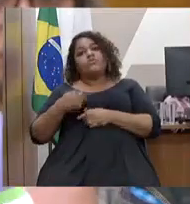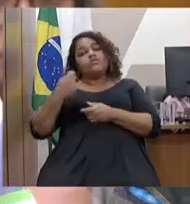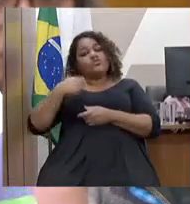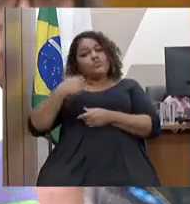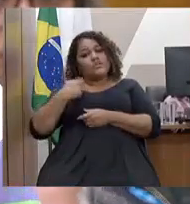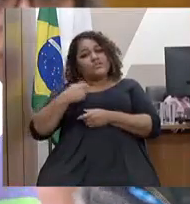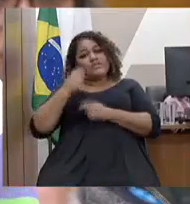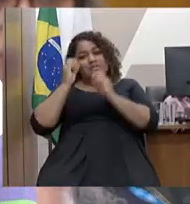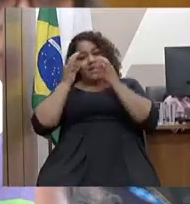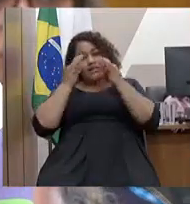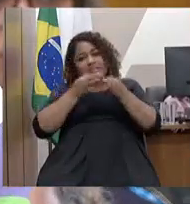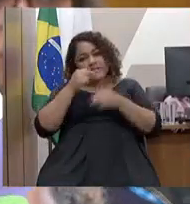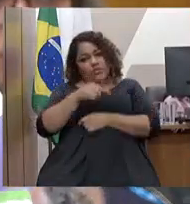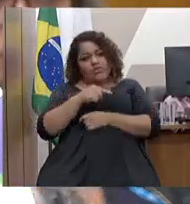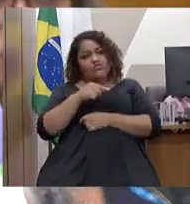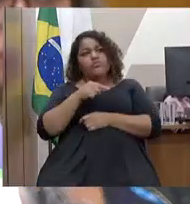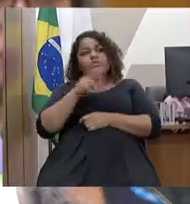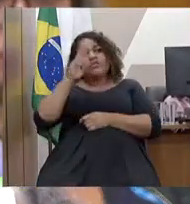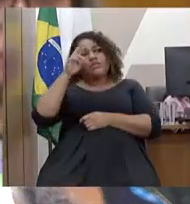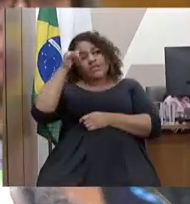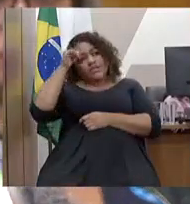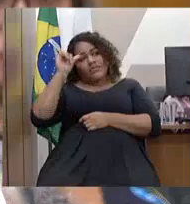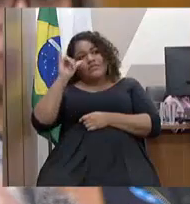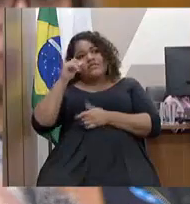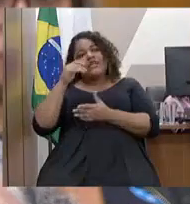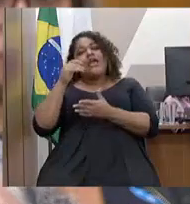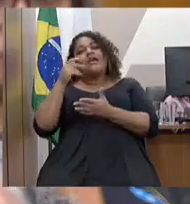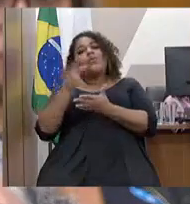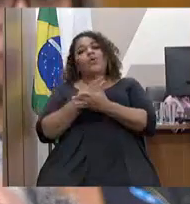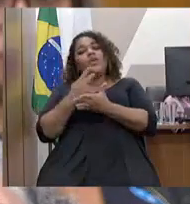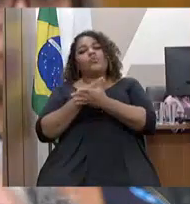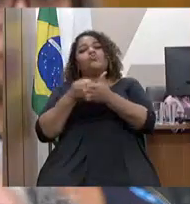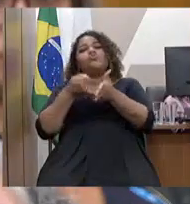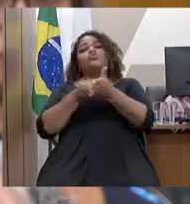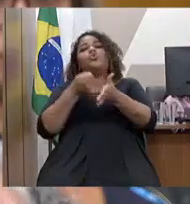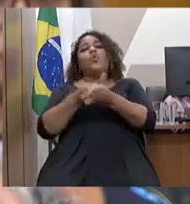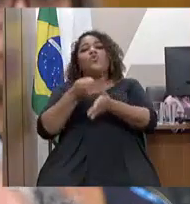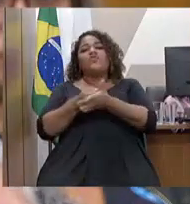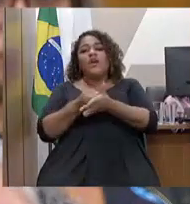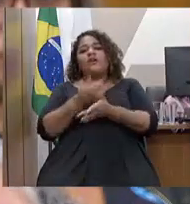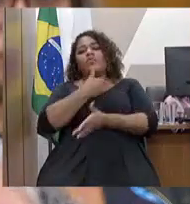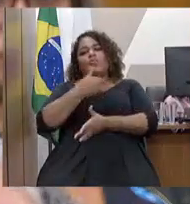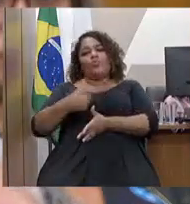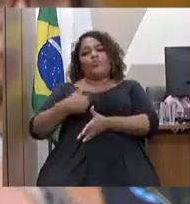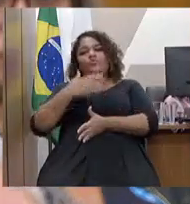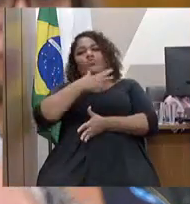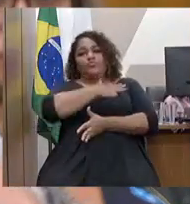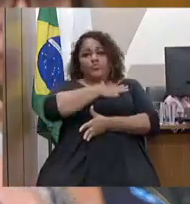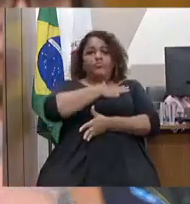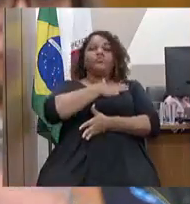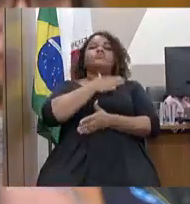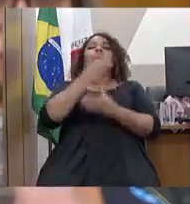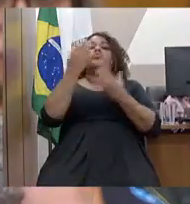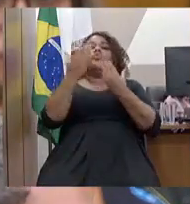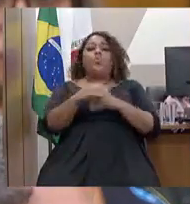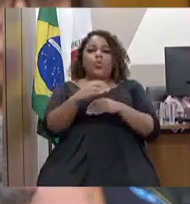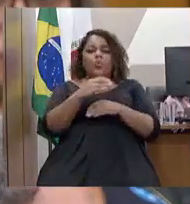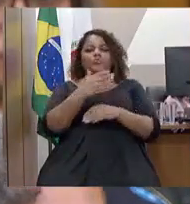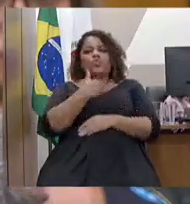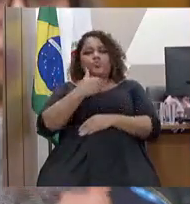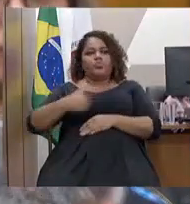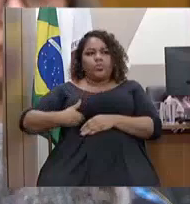atenta isso para nós não cometer o mesmo erro de não cobrar do governo Lula ou a chamar para concurso público auditoria fiscal do trabalho